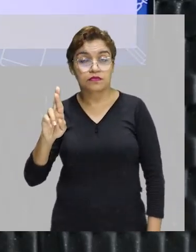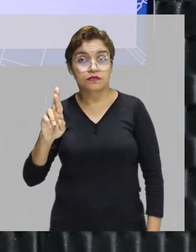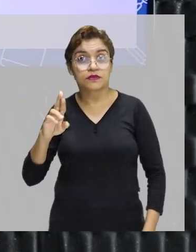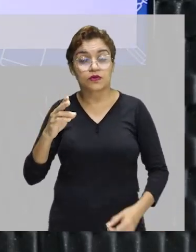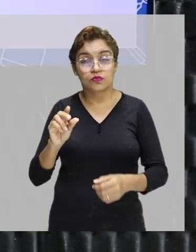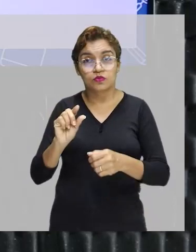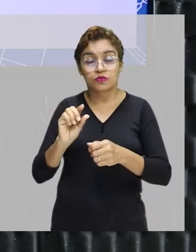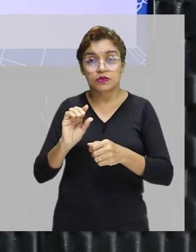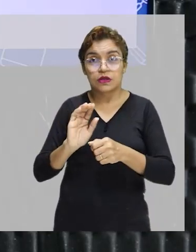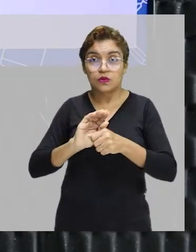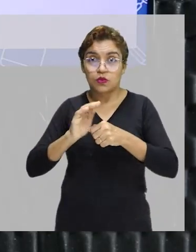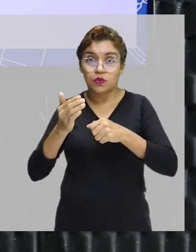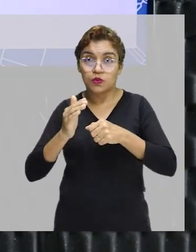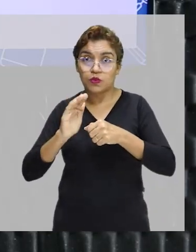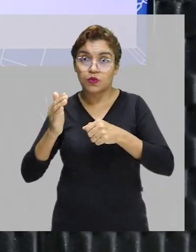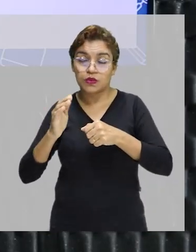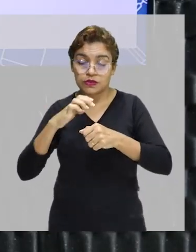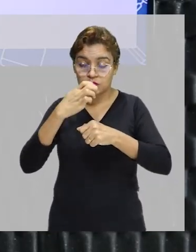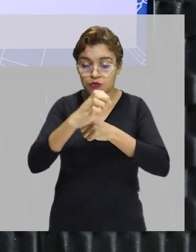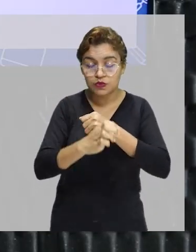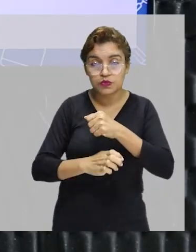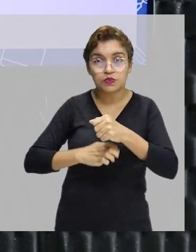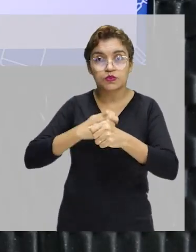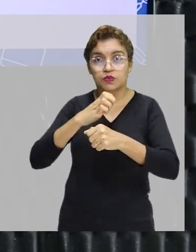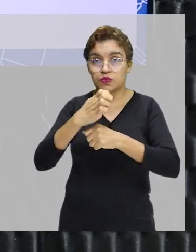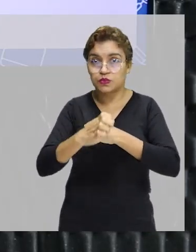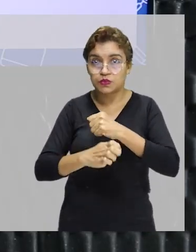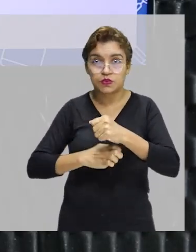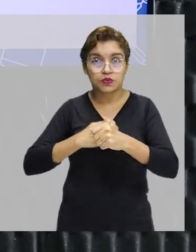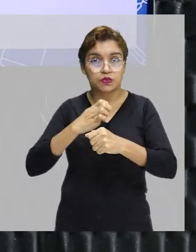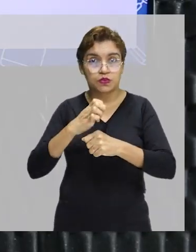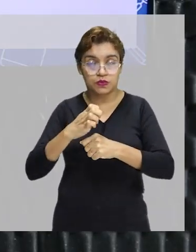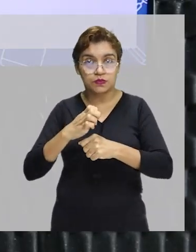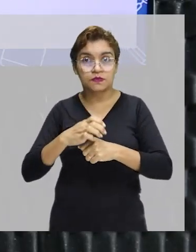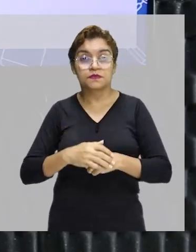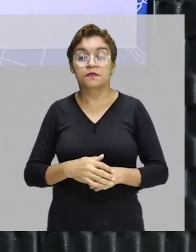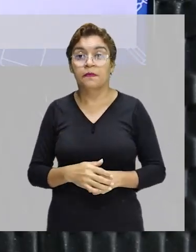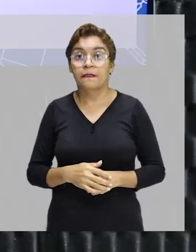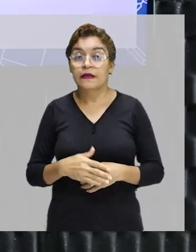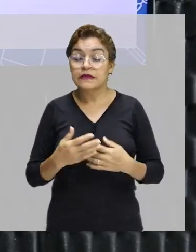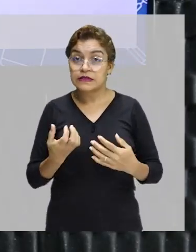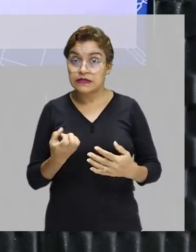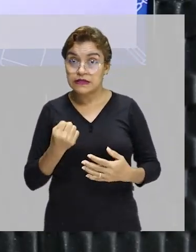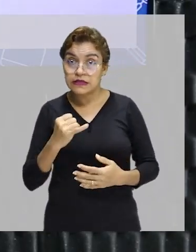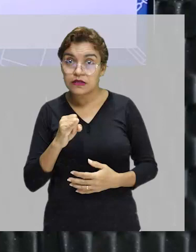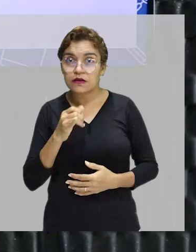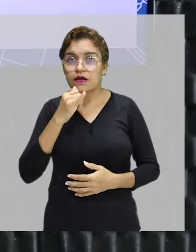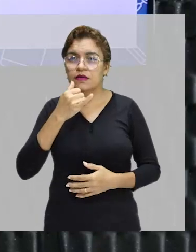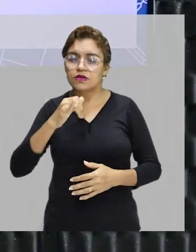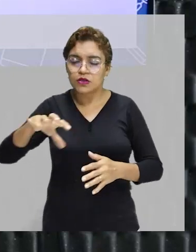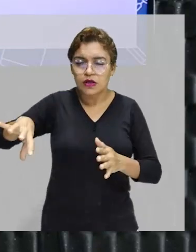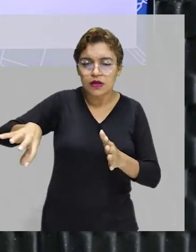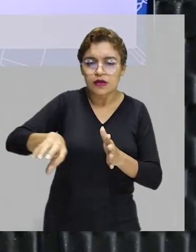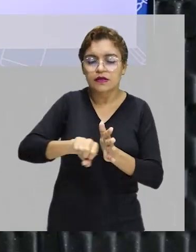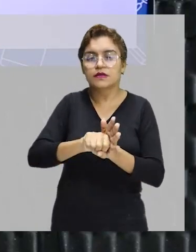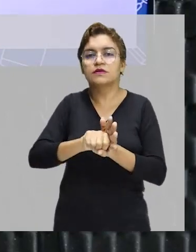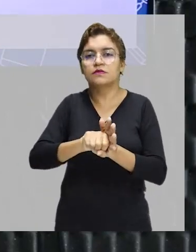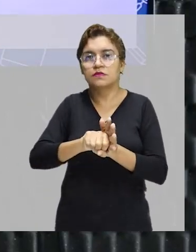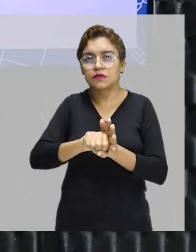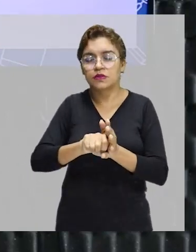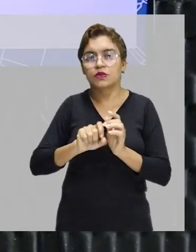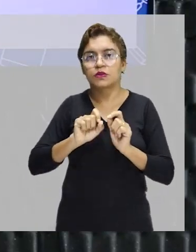camadas, né, os elétrons giram sem ganhar ou perder energia. No entanto, se receberem energia, eles